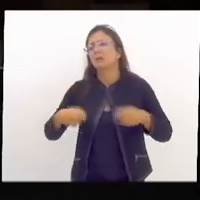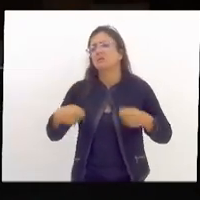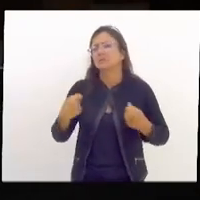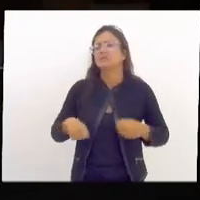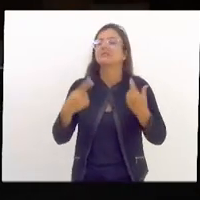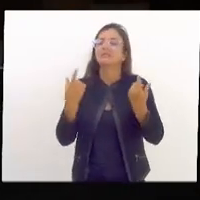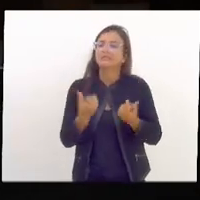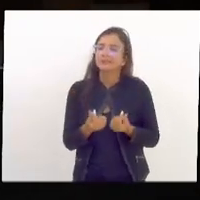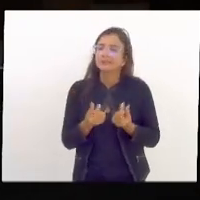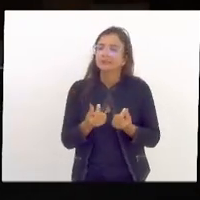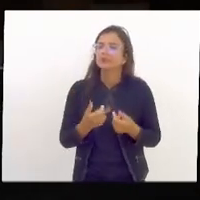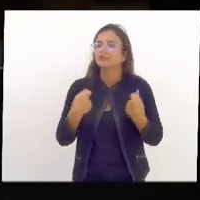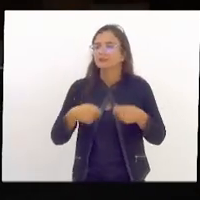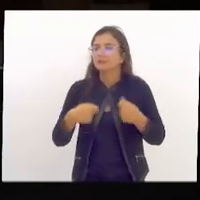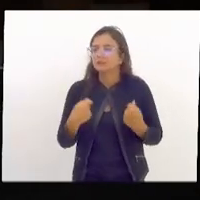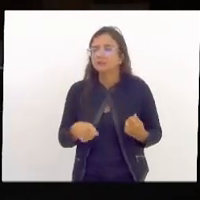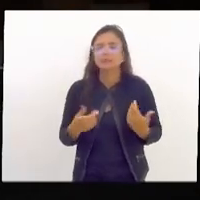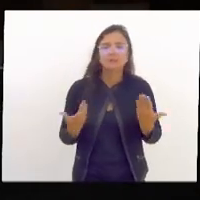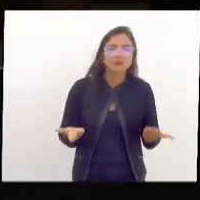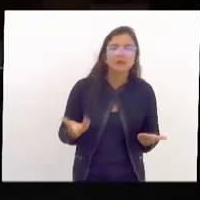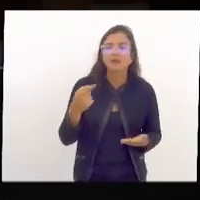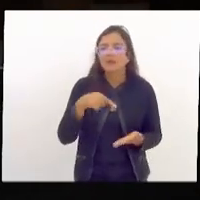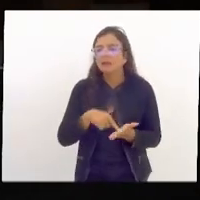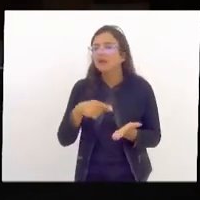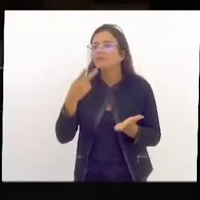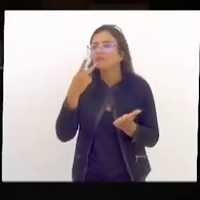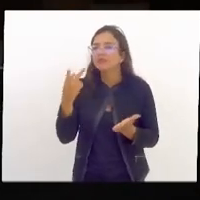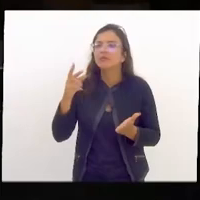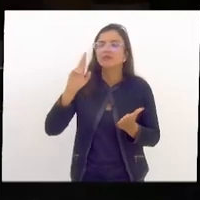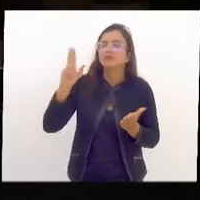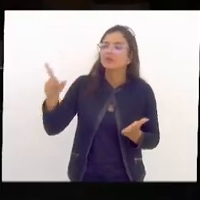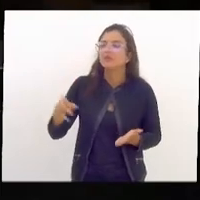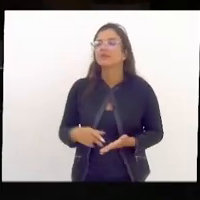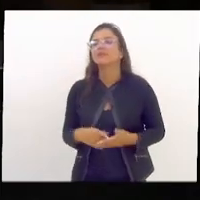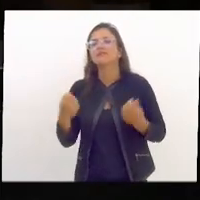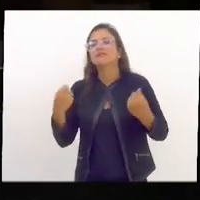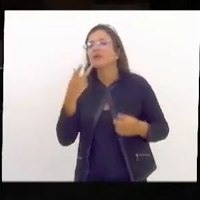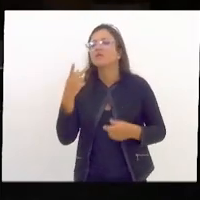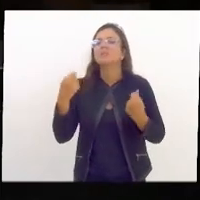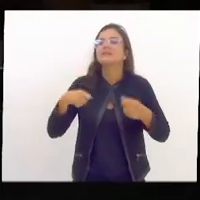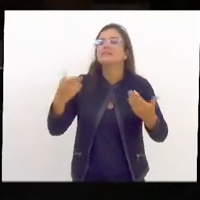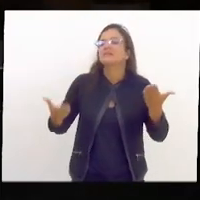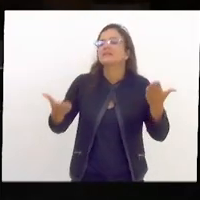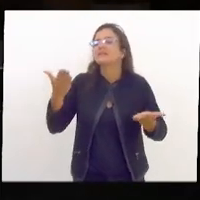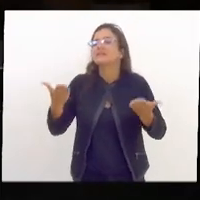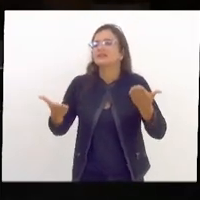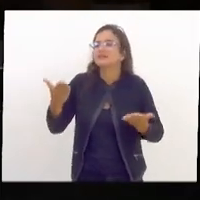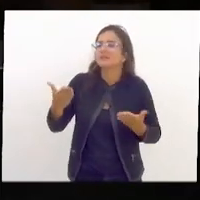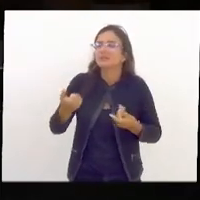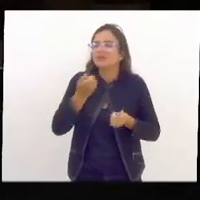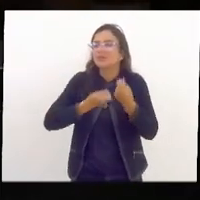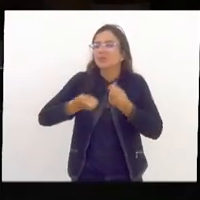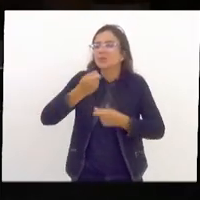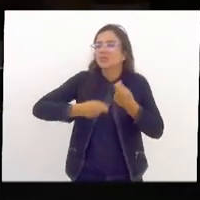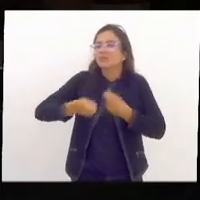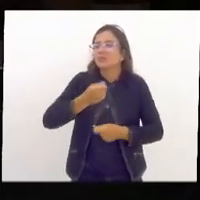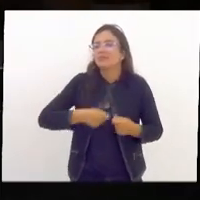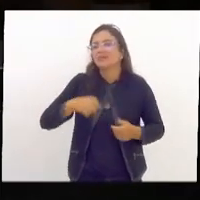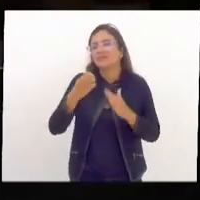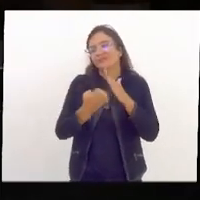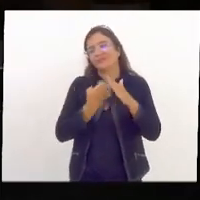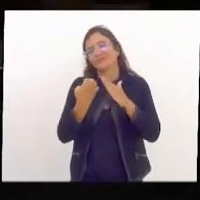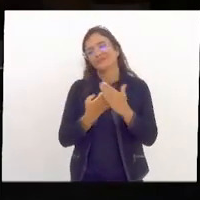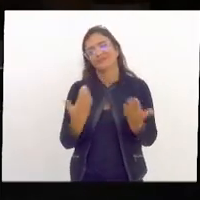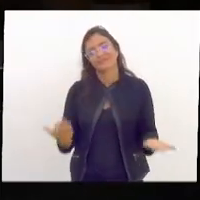no sistema. Aí já vem dizendo aqui, Luiz Paulo, é que é para garantir o equilíbrio econômico da empresa. quando, na verdade, a